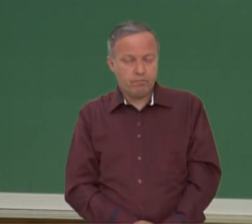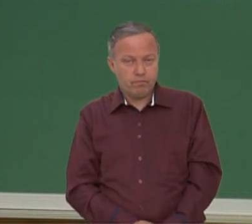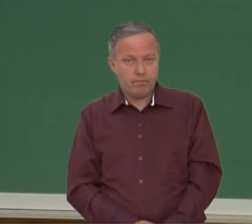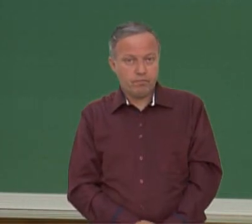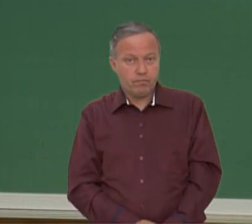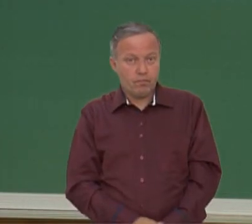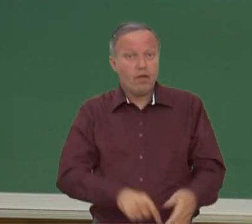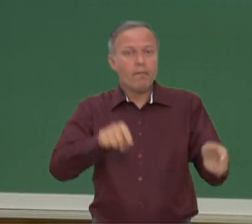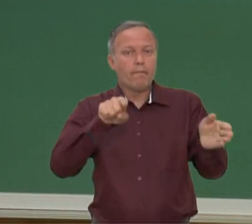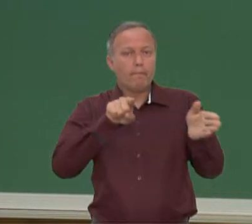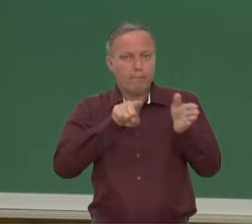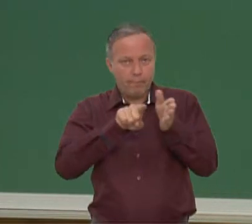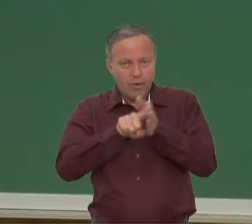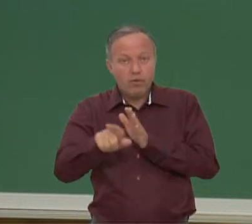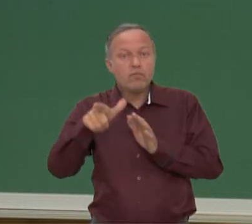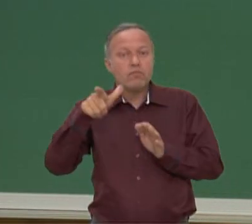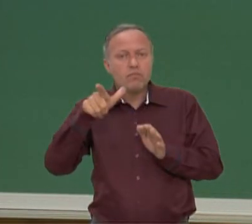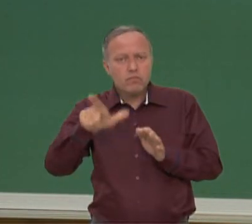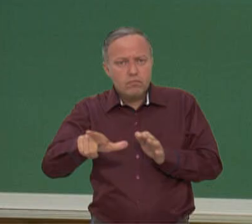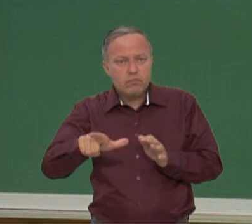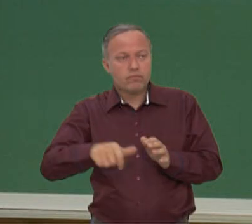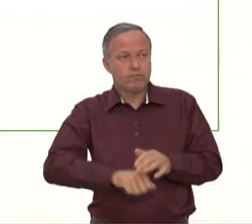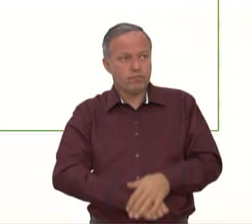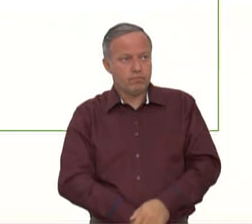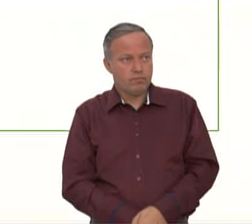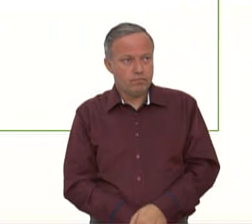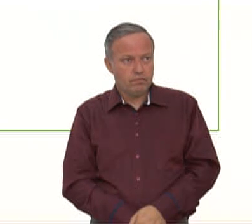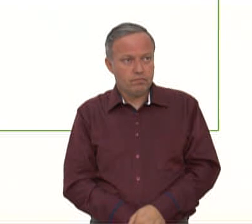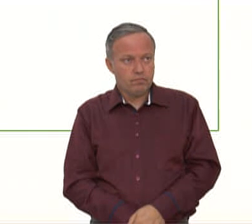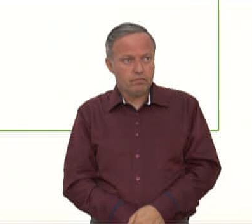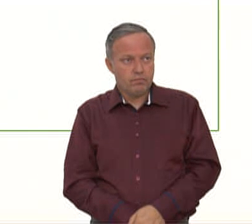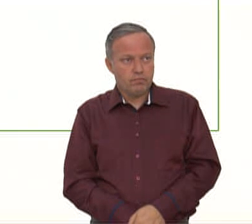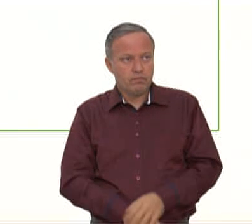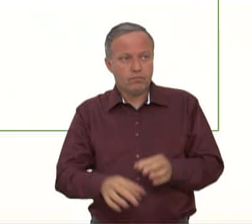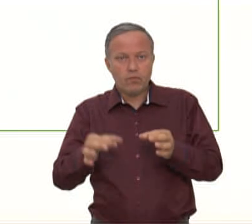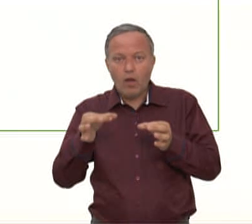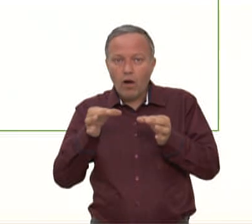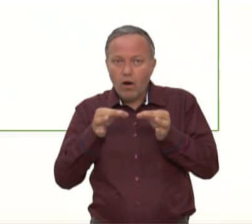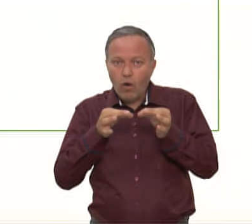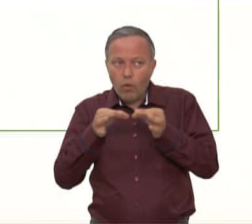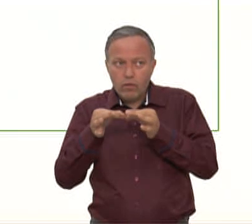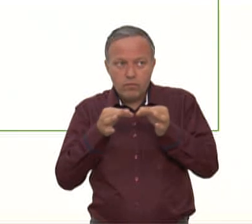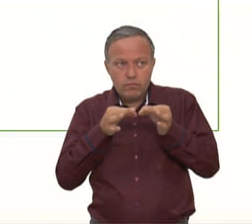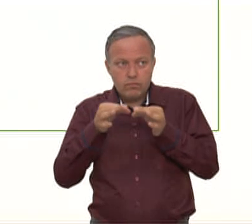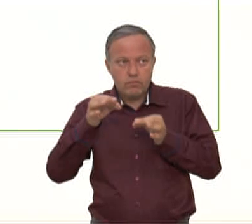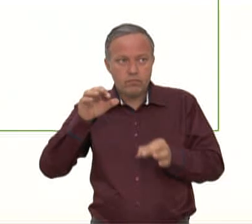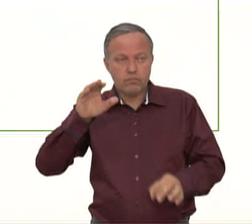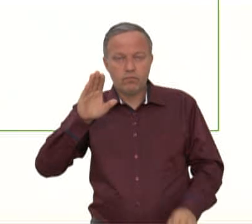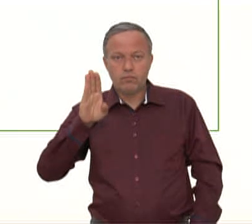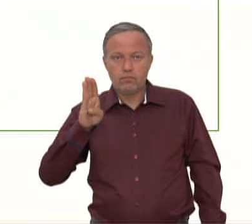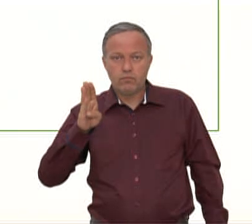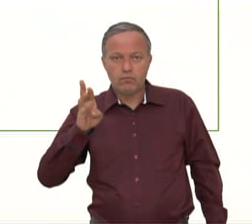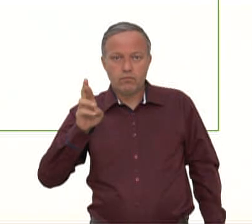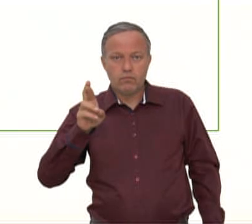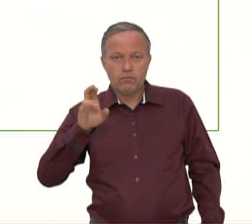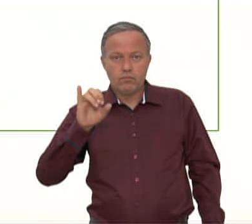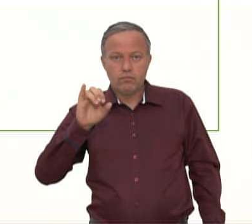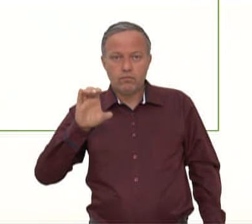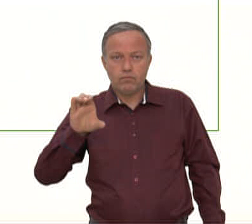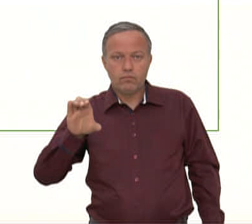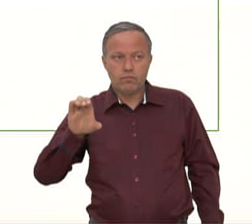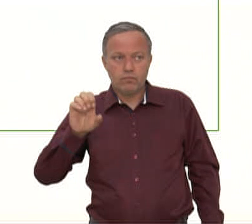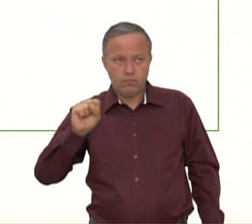Quiz 2. Vamos lá fazer mais um quiz. A organização do BRICS frente à nova ordem mundial, bloco formado por